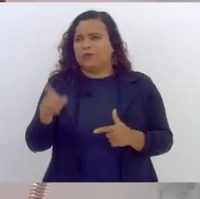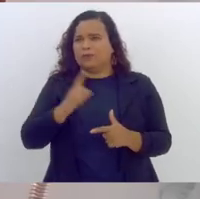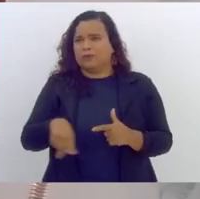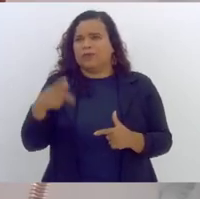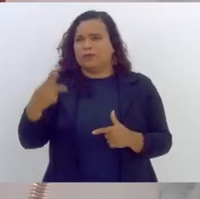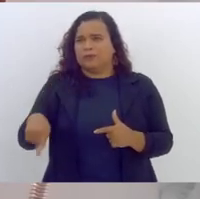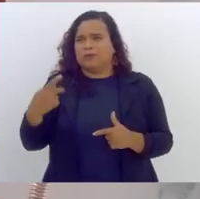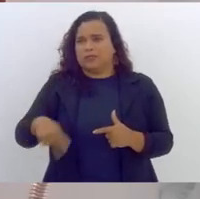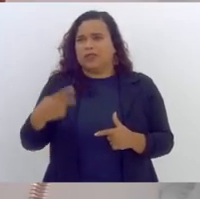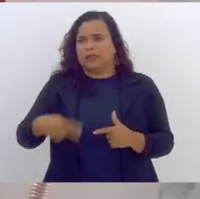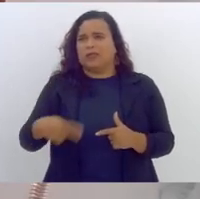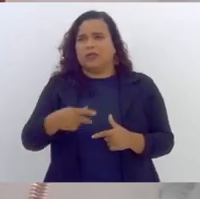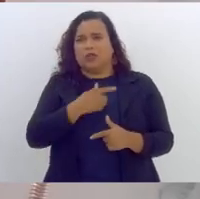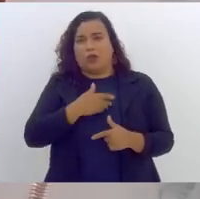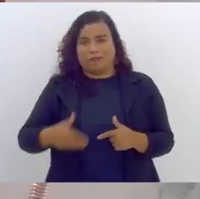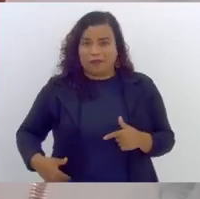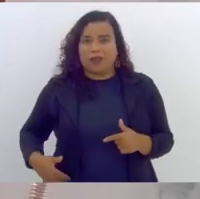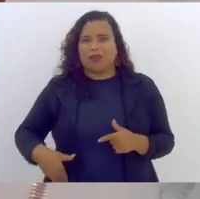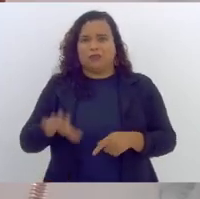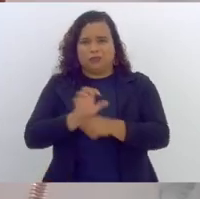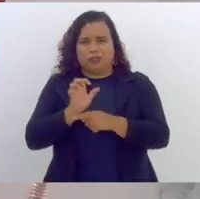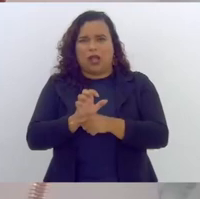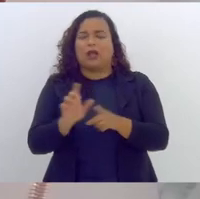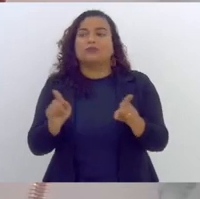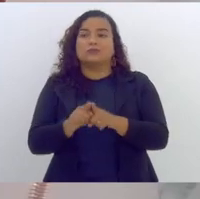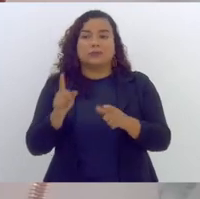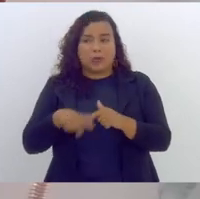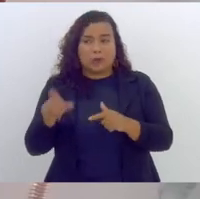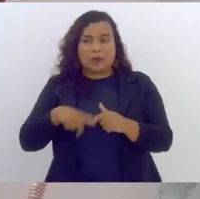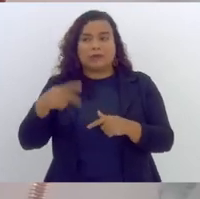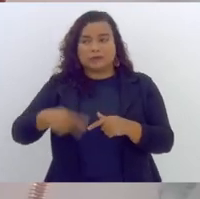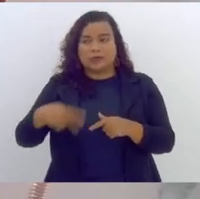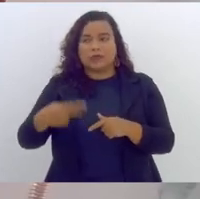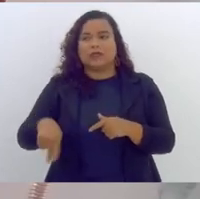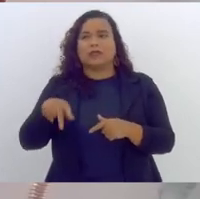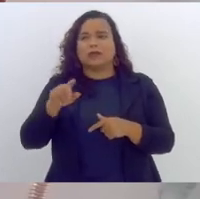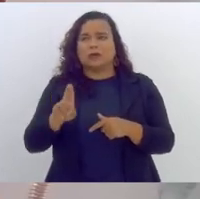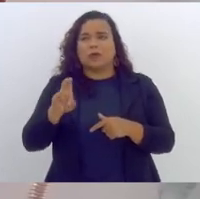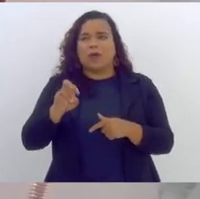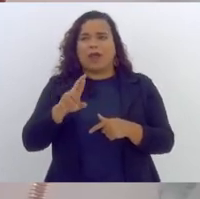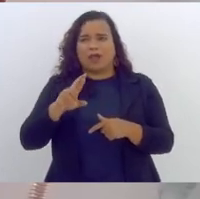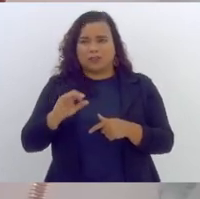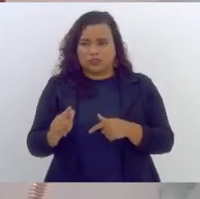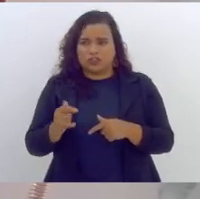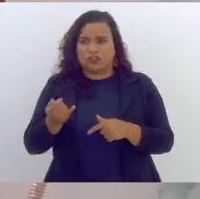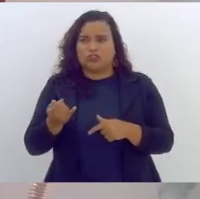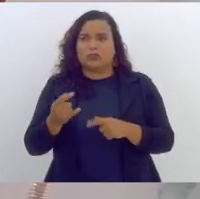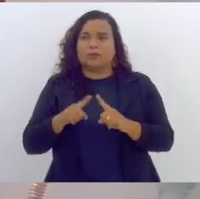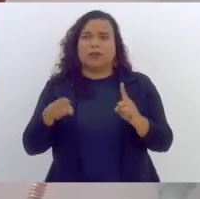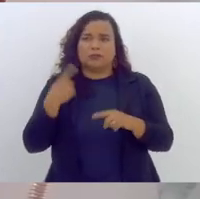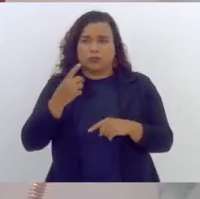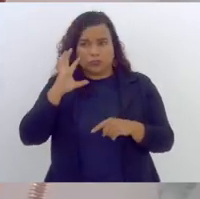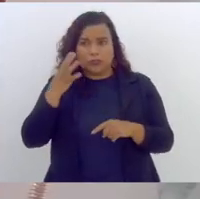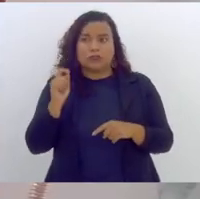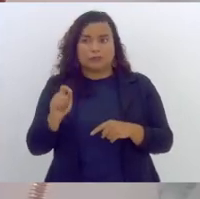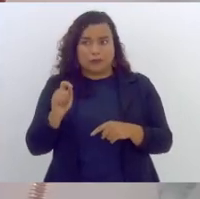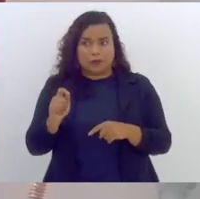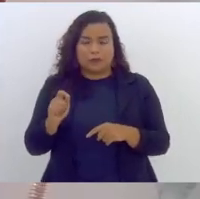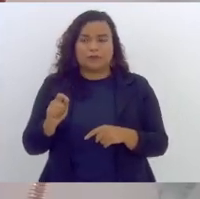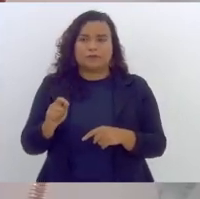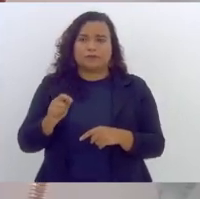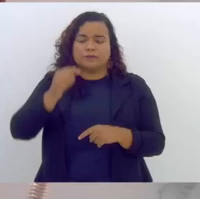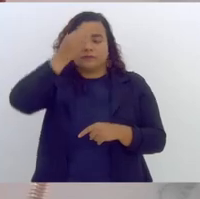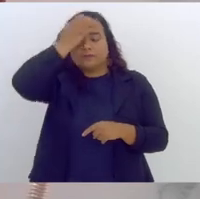UERJ desculpa a expressão mas o que que a gente resolveu no corpo de bombeiros diante desse dessa questão